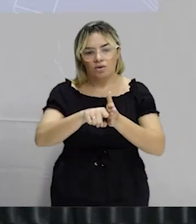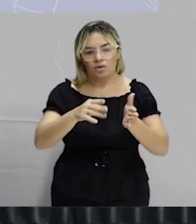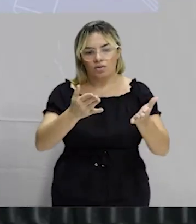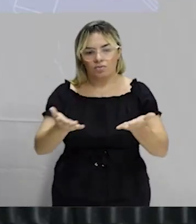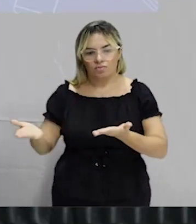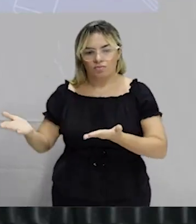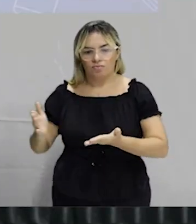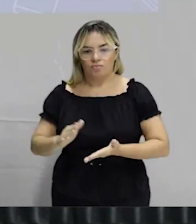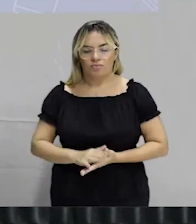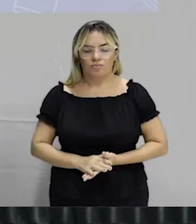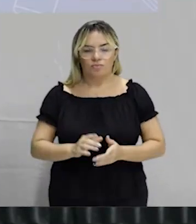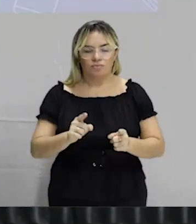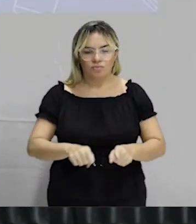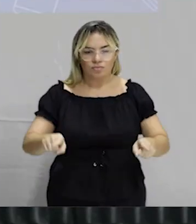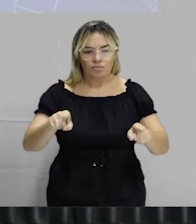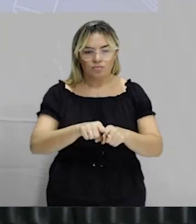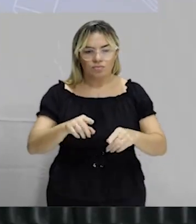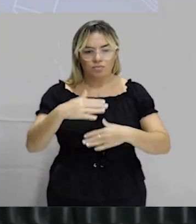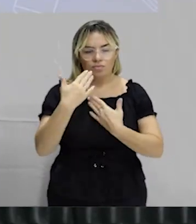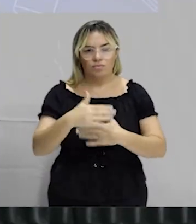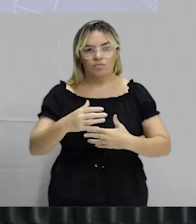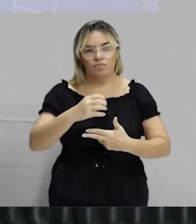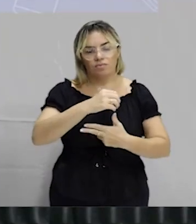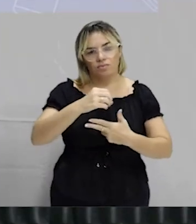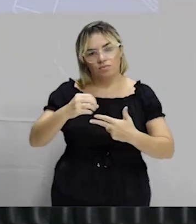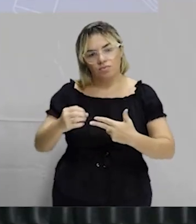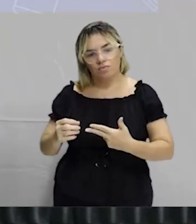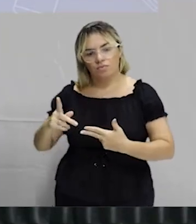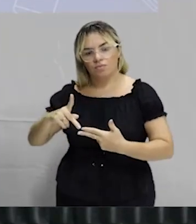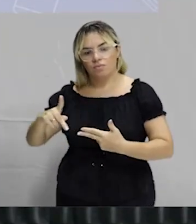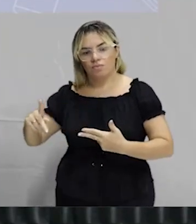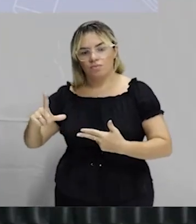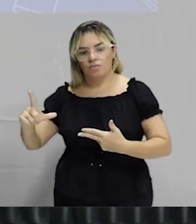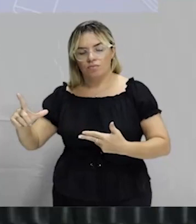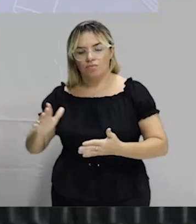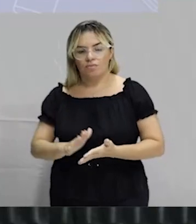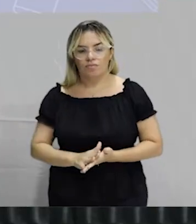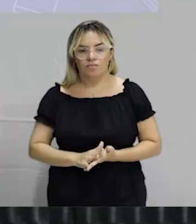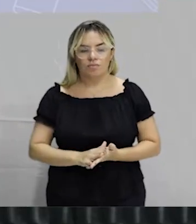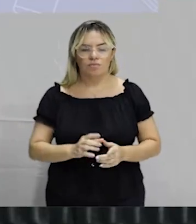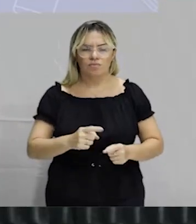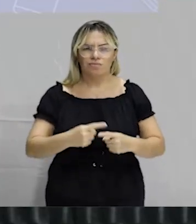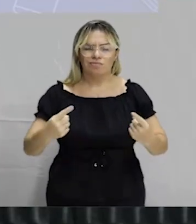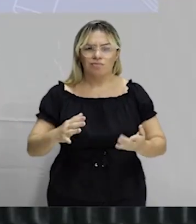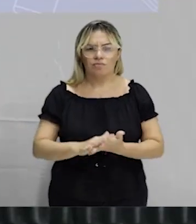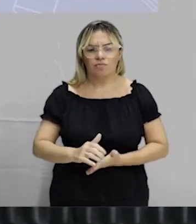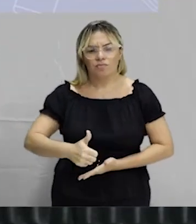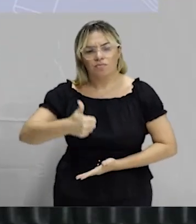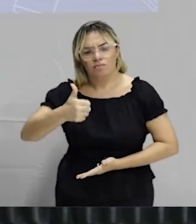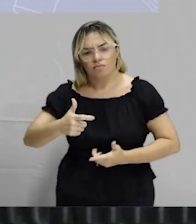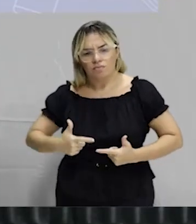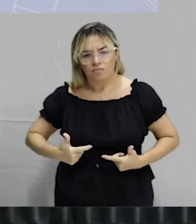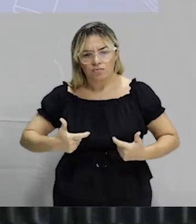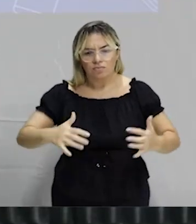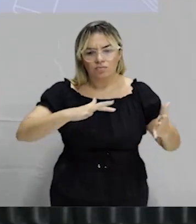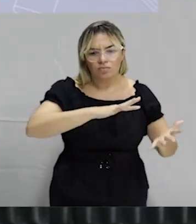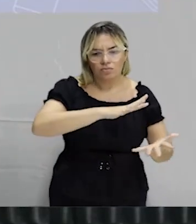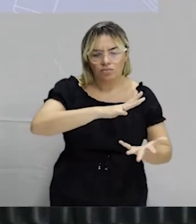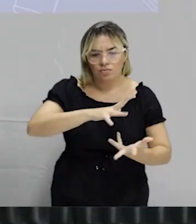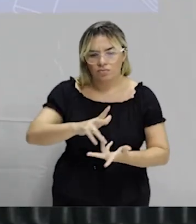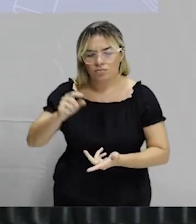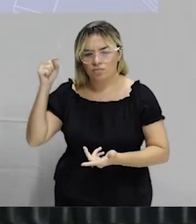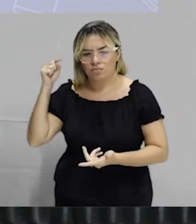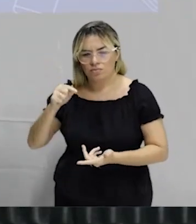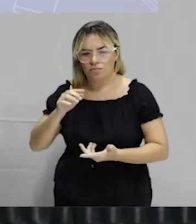questão, também do Enem PPL. Mas a Primeira Guerra Mundial foi seguida por um tipo